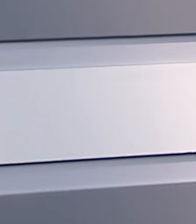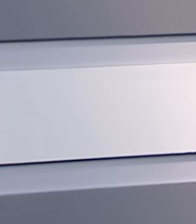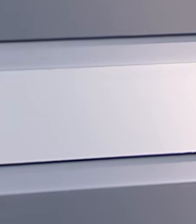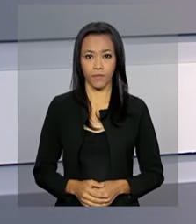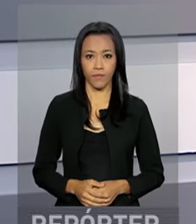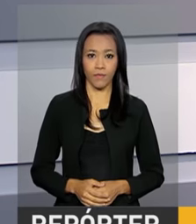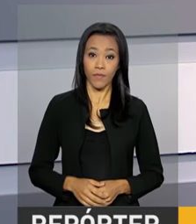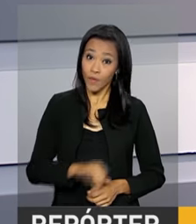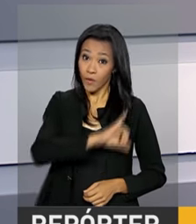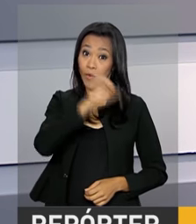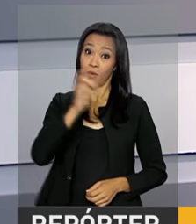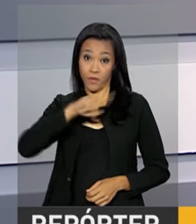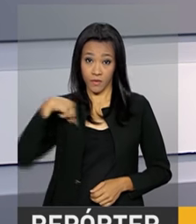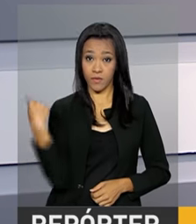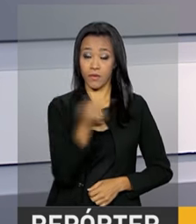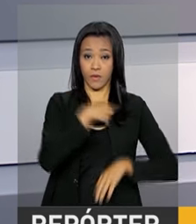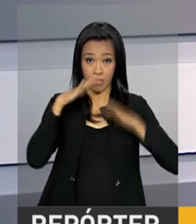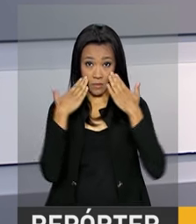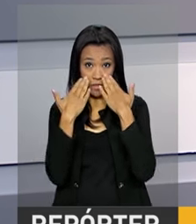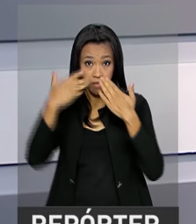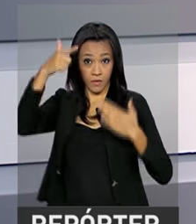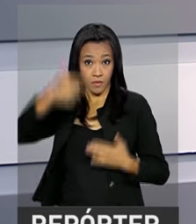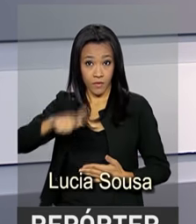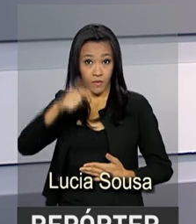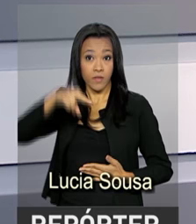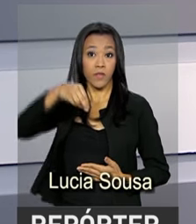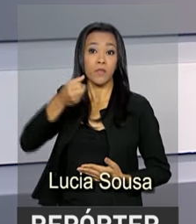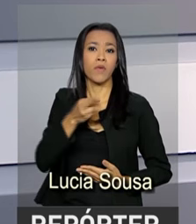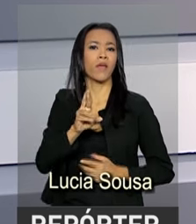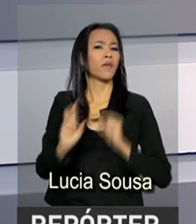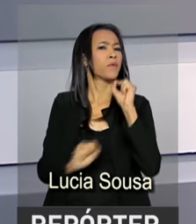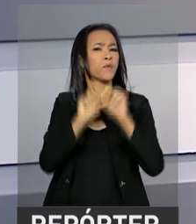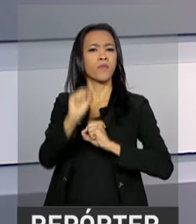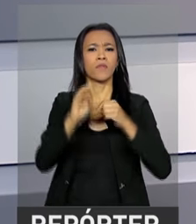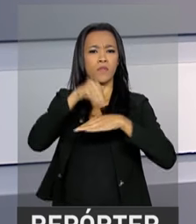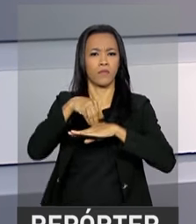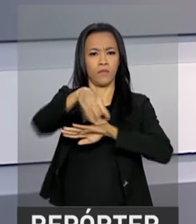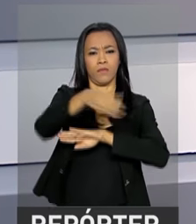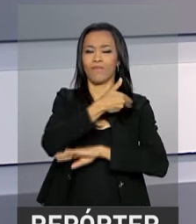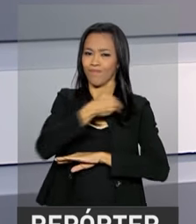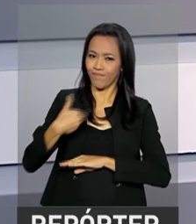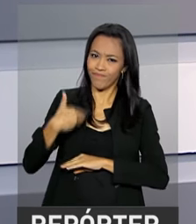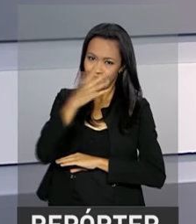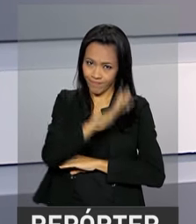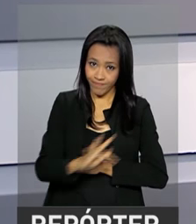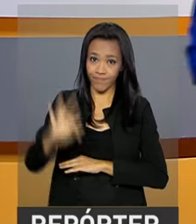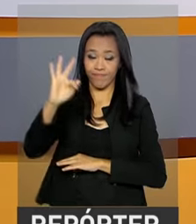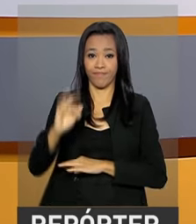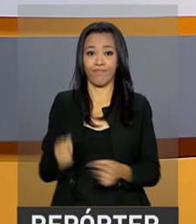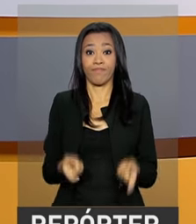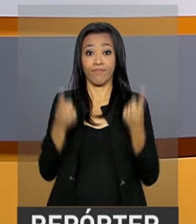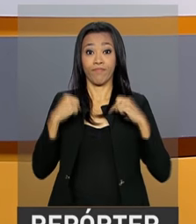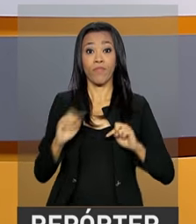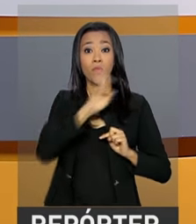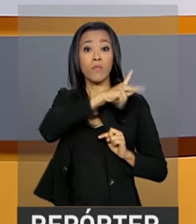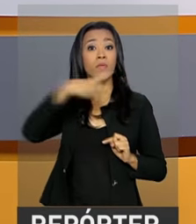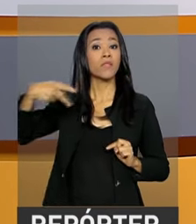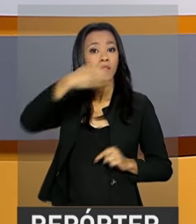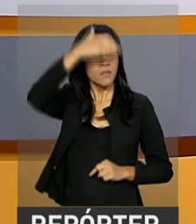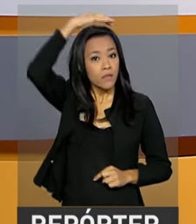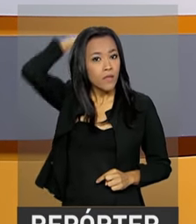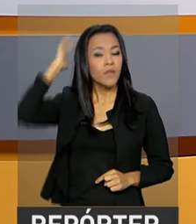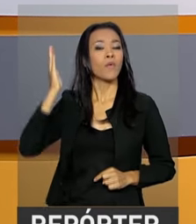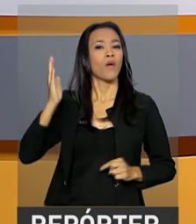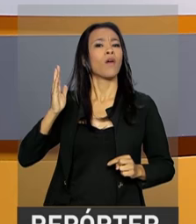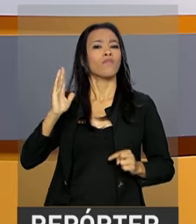olá estamos de volta com mais uma edição do repórter nbr e as notícias do governo federal o presidente michel temer foi